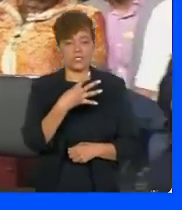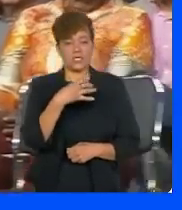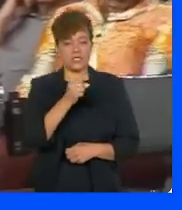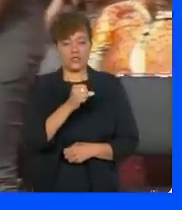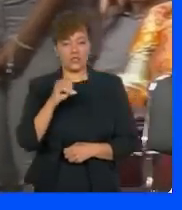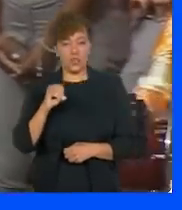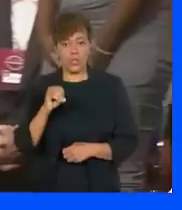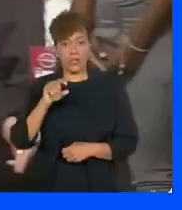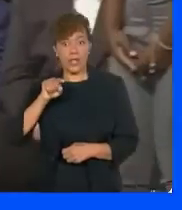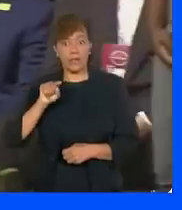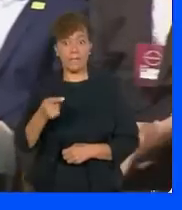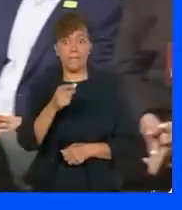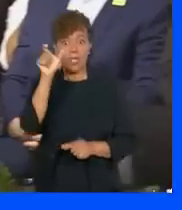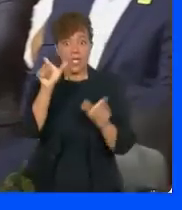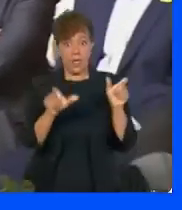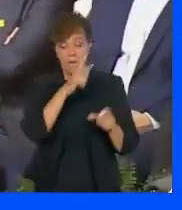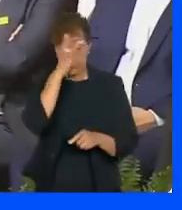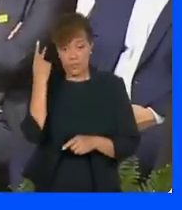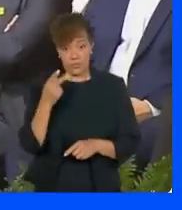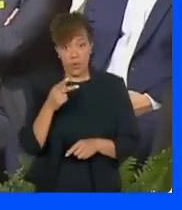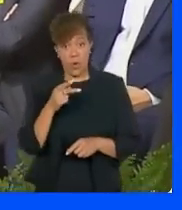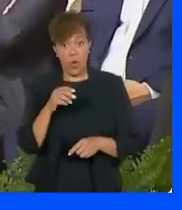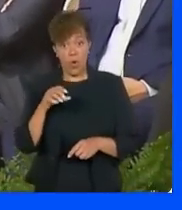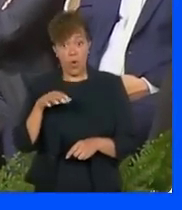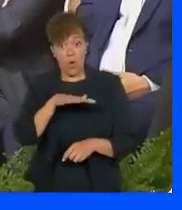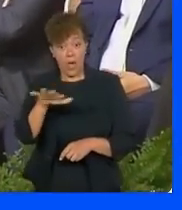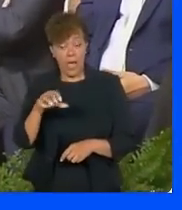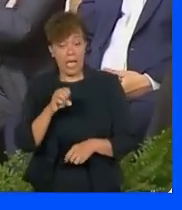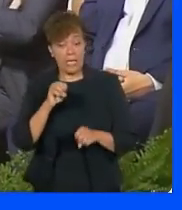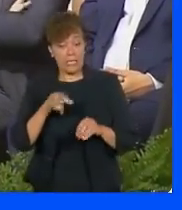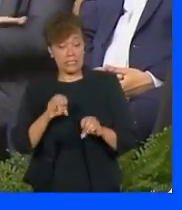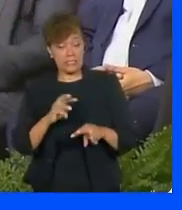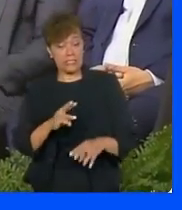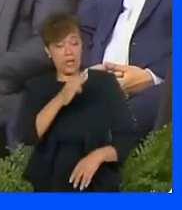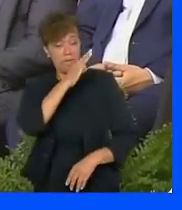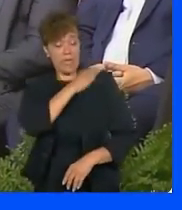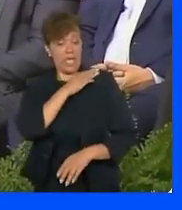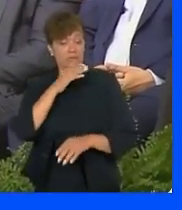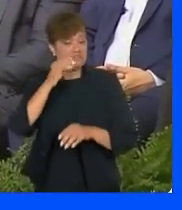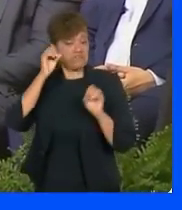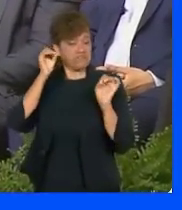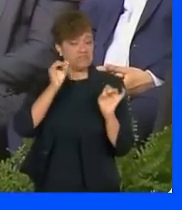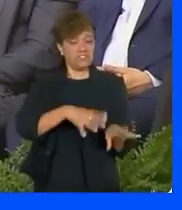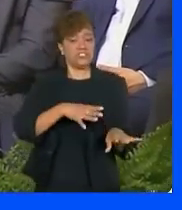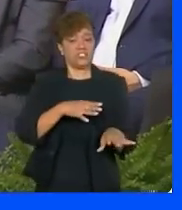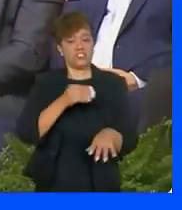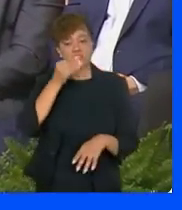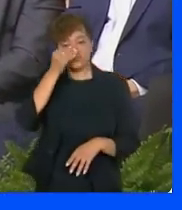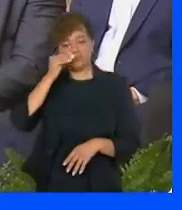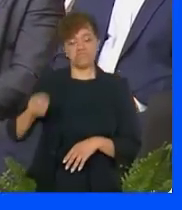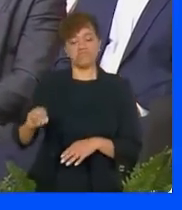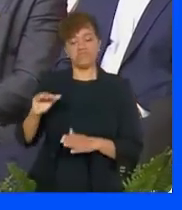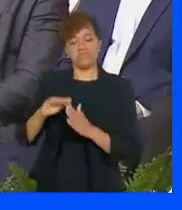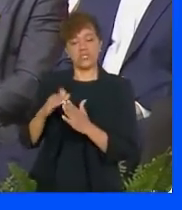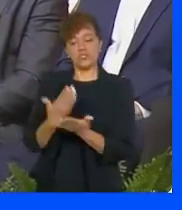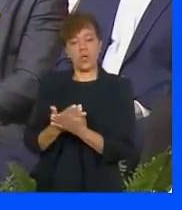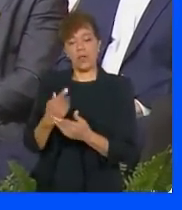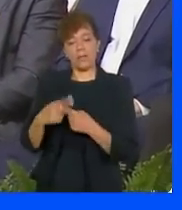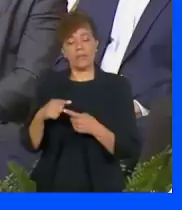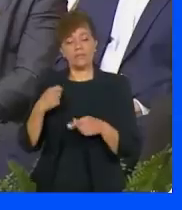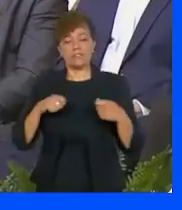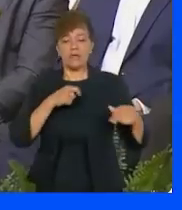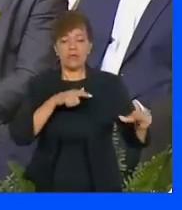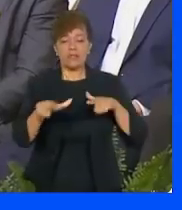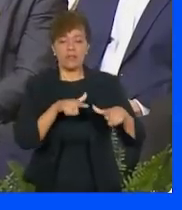mil pessoas do ensino médio desistiu da escola para ajudar no orçamento